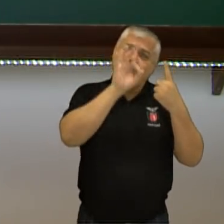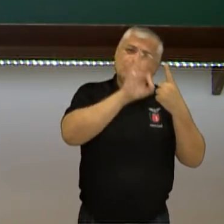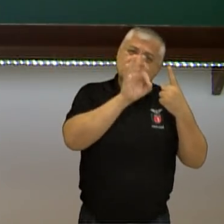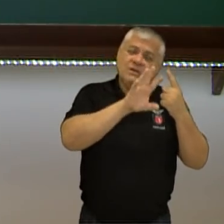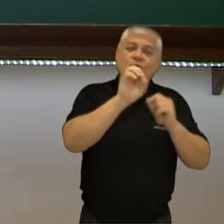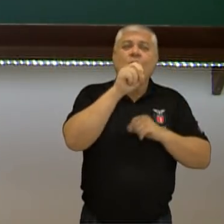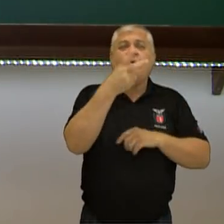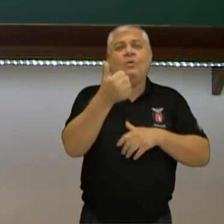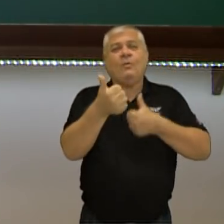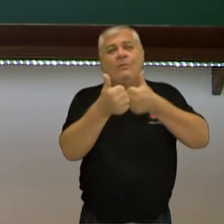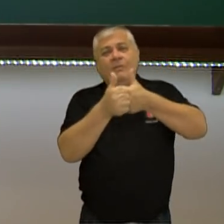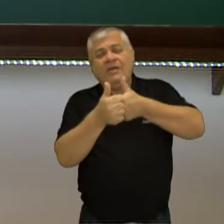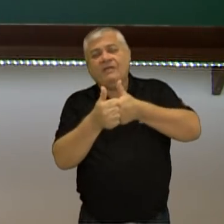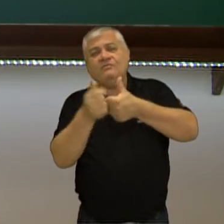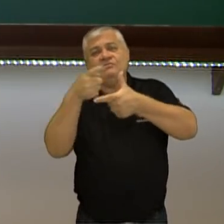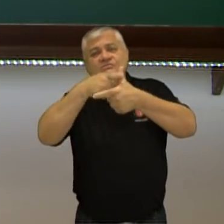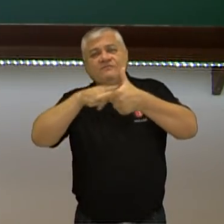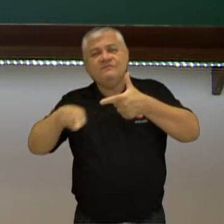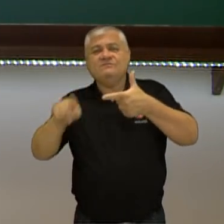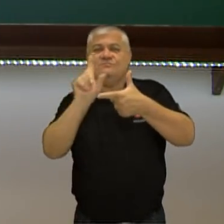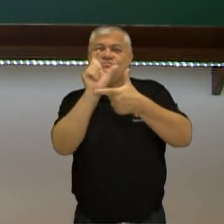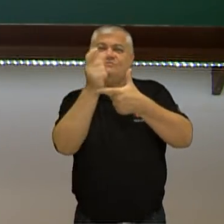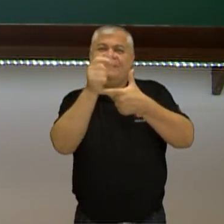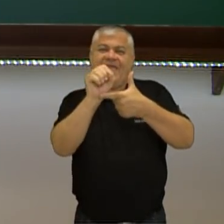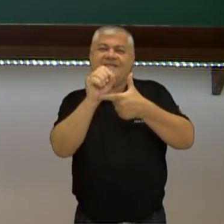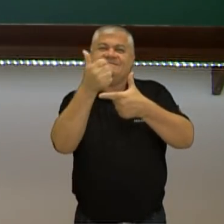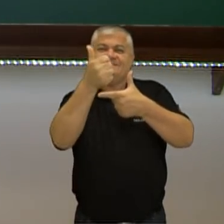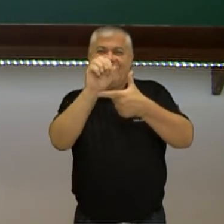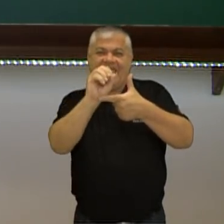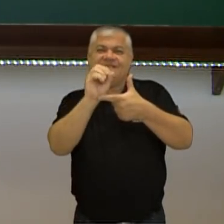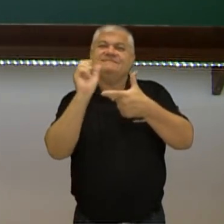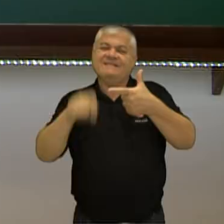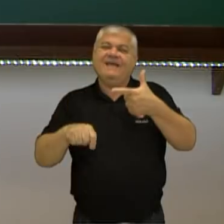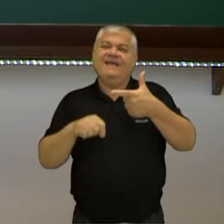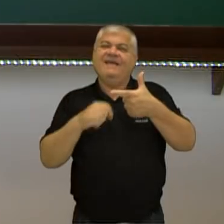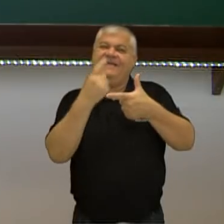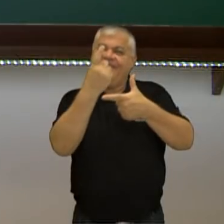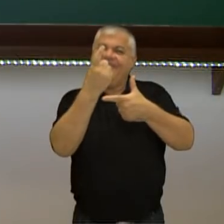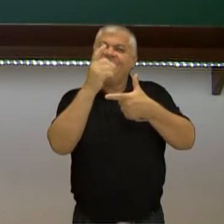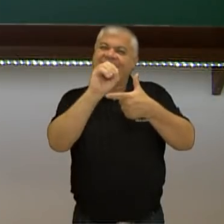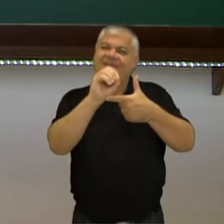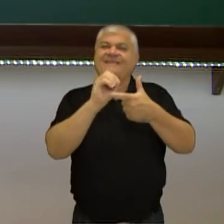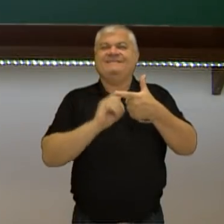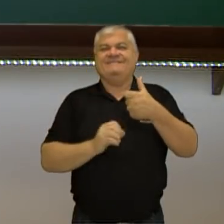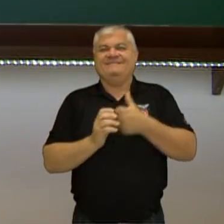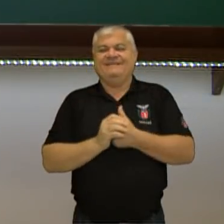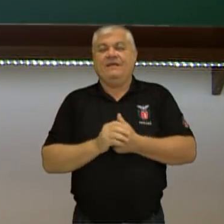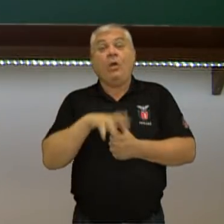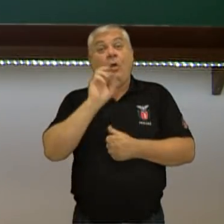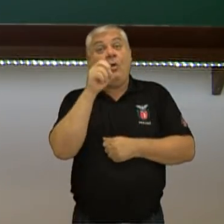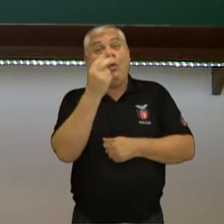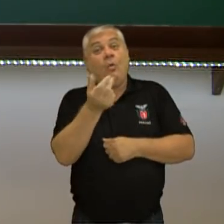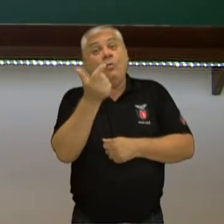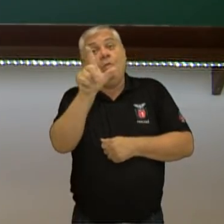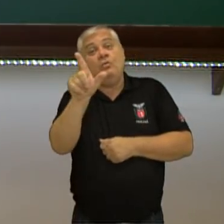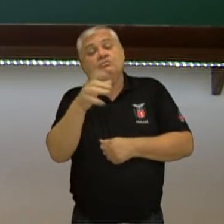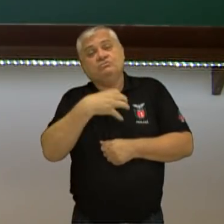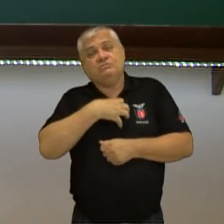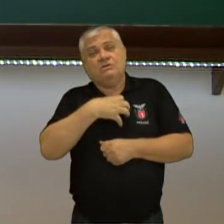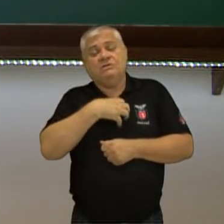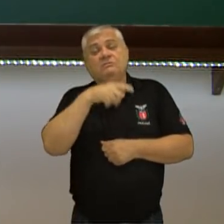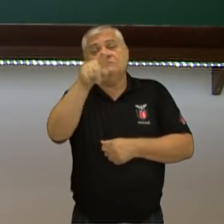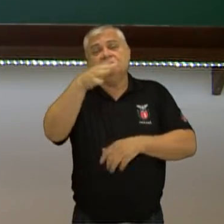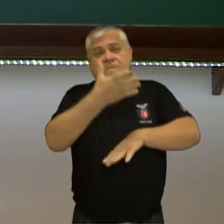mais perto. Eu posso dividir por 10 e posso multiplicar pelo número que me interessa. Né? Ou posso fazer outras jogadas. Você